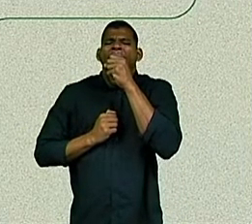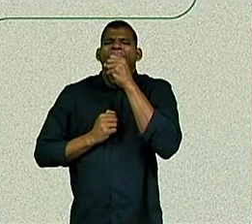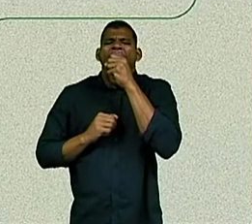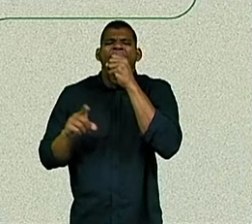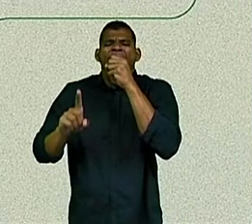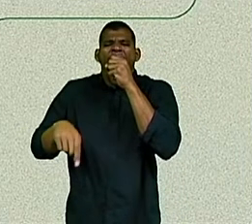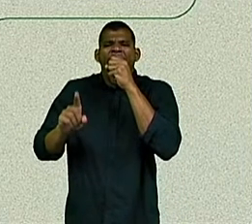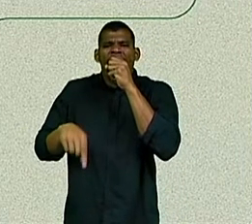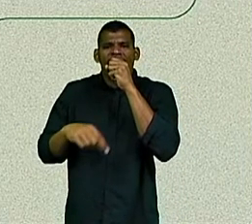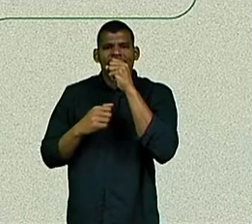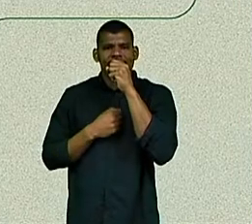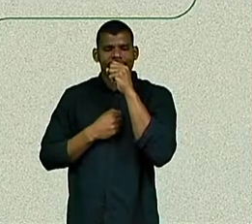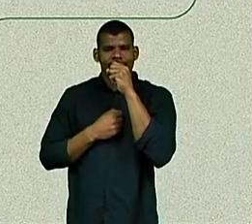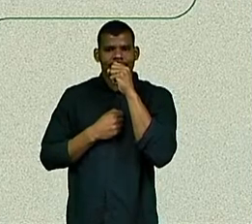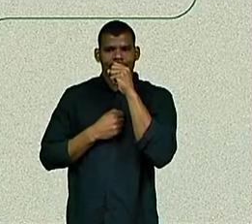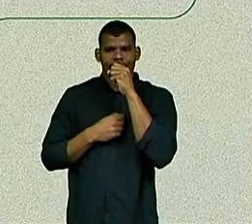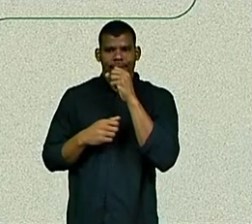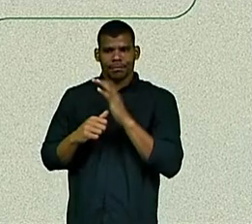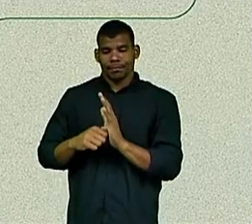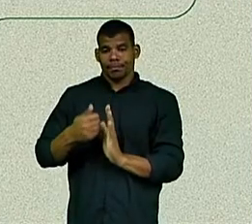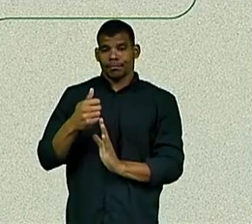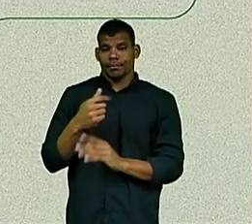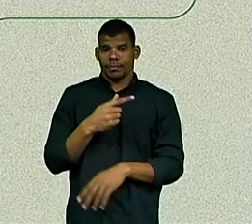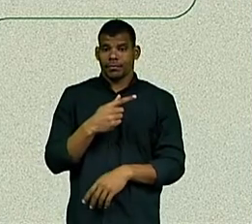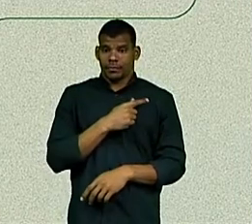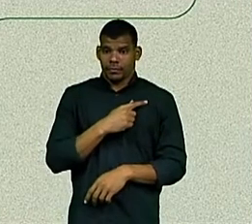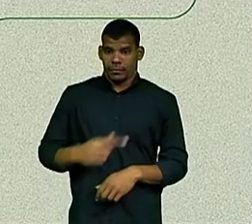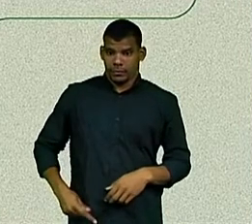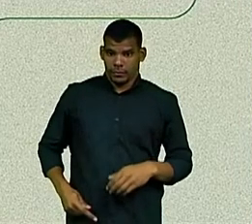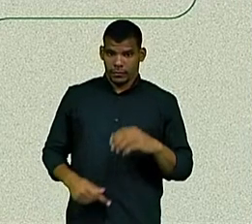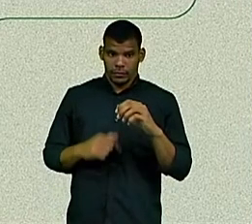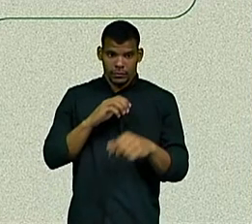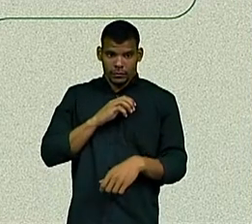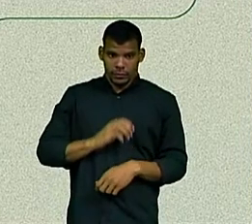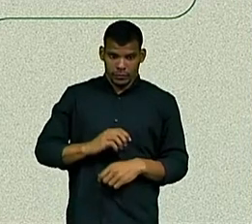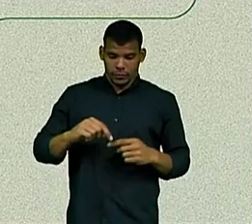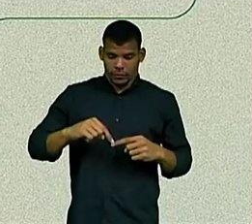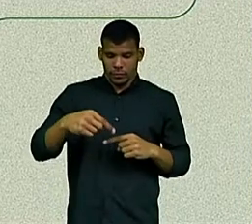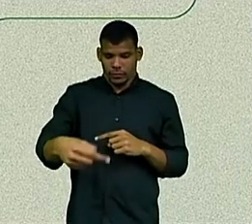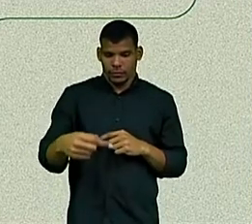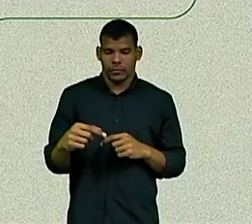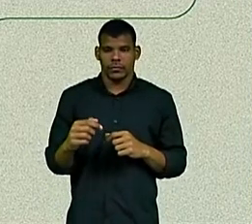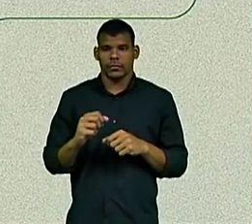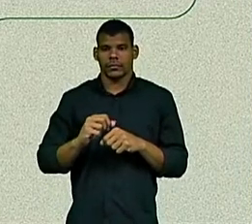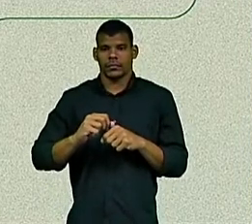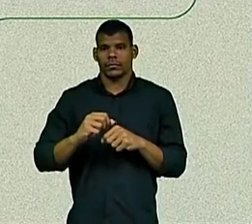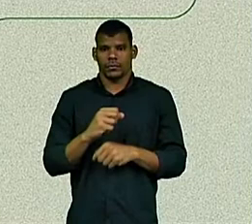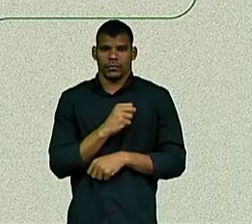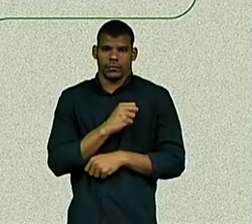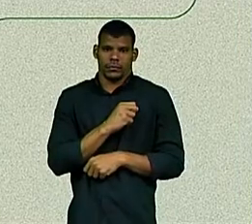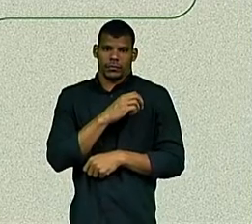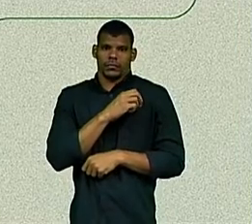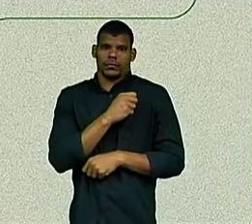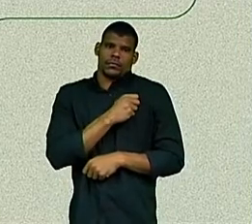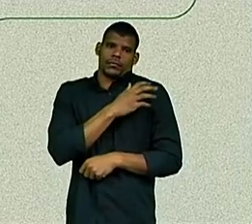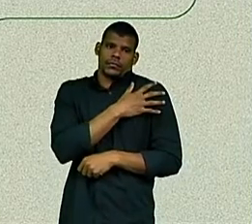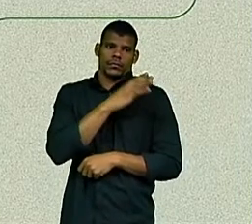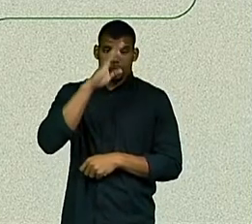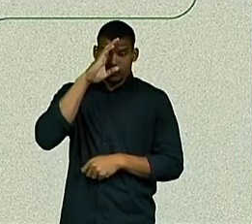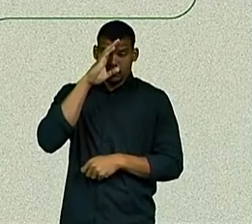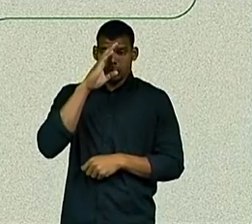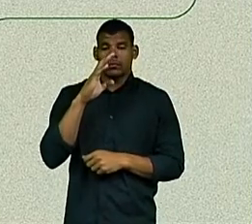os primeiros governos civis depois da ditadura militar Eles foram bastante conturbados